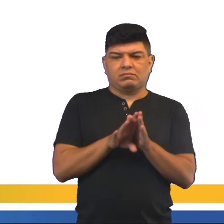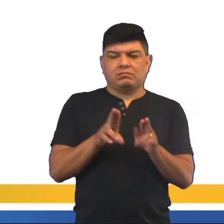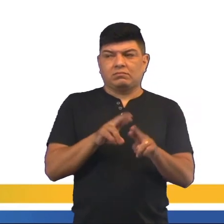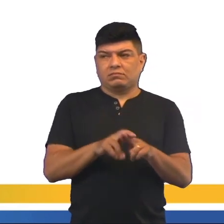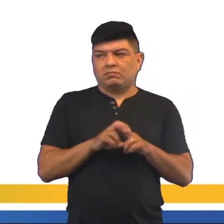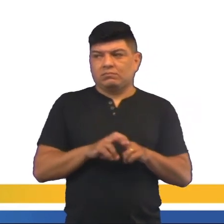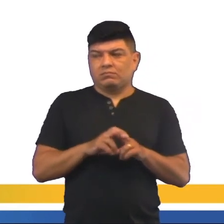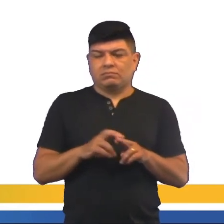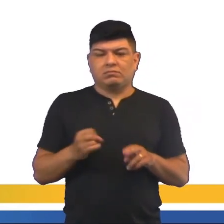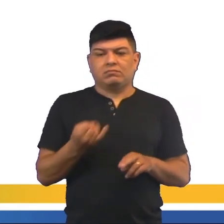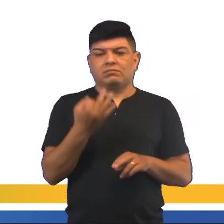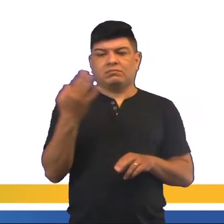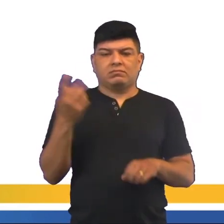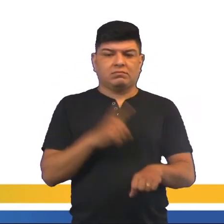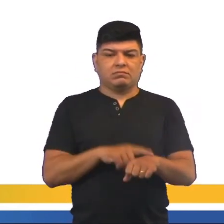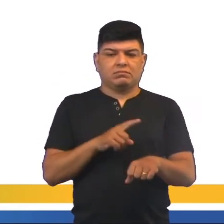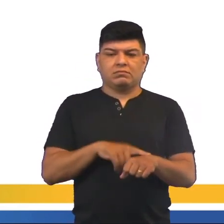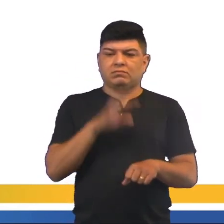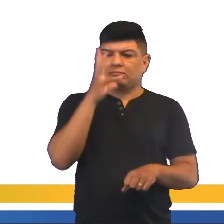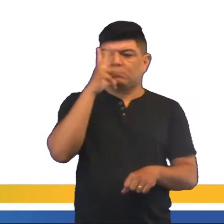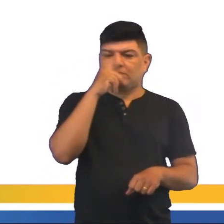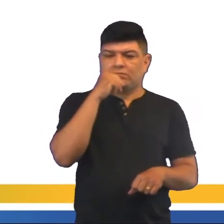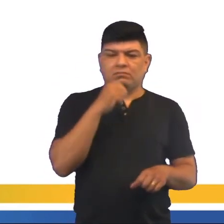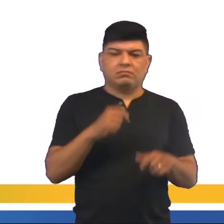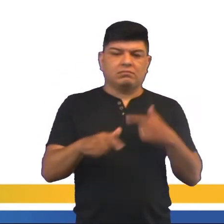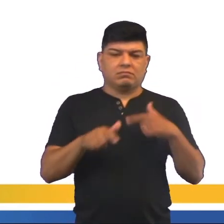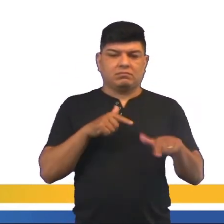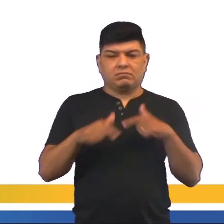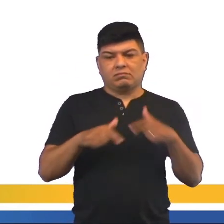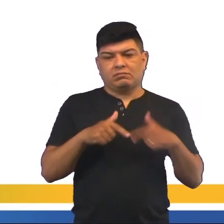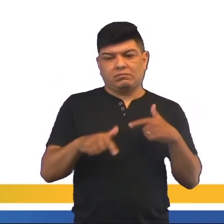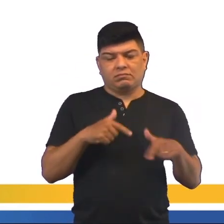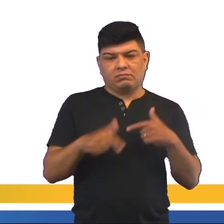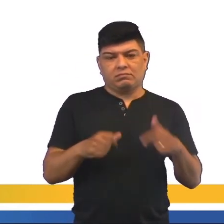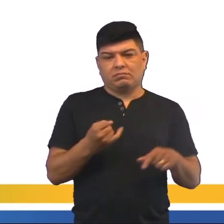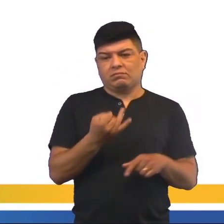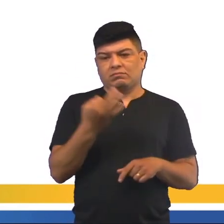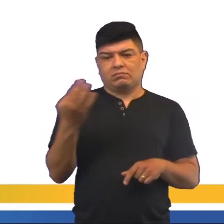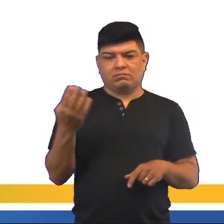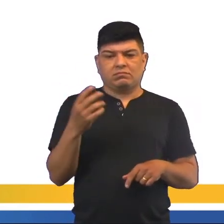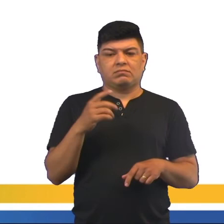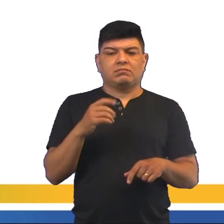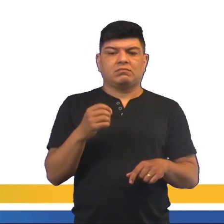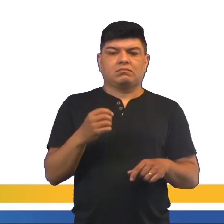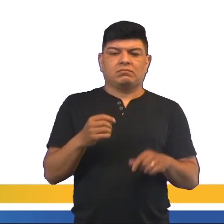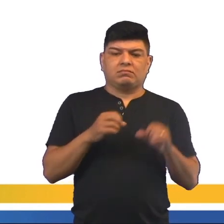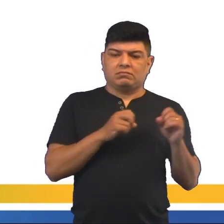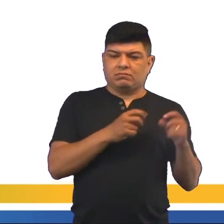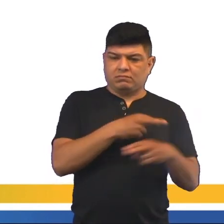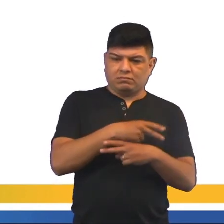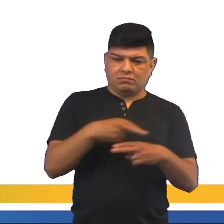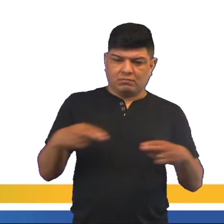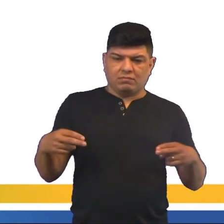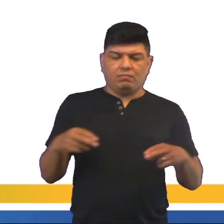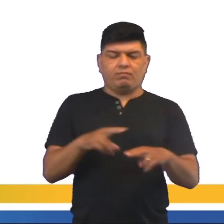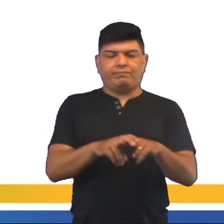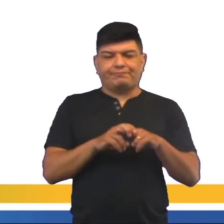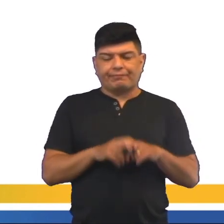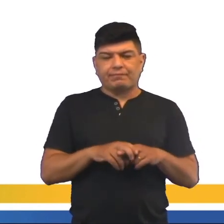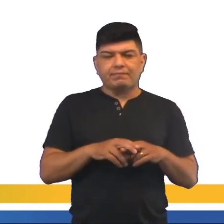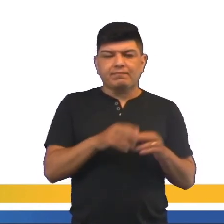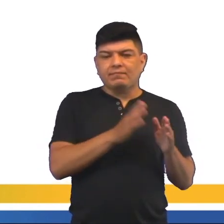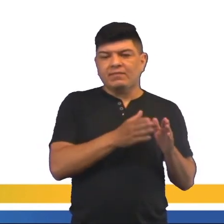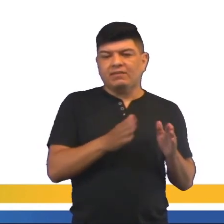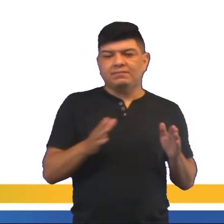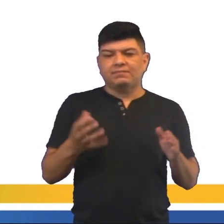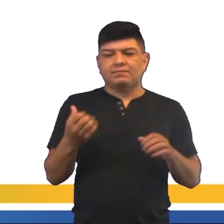entrada, né? E quanto tempo ele demorava para produzir determinadas, né, quantidade X de mercadoria. Então, nessa fase